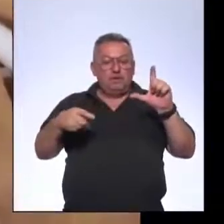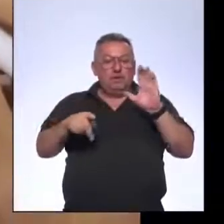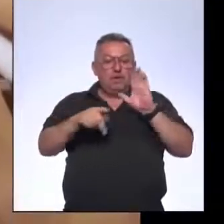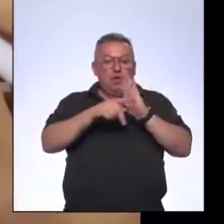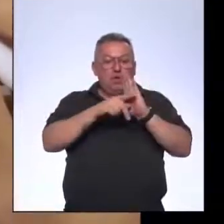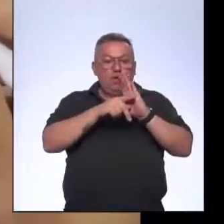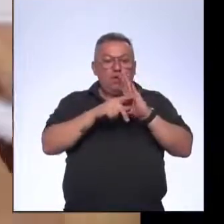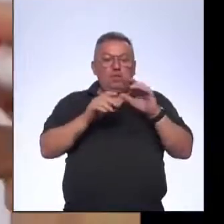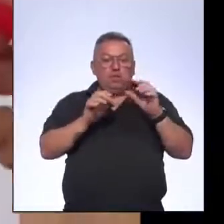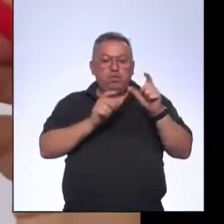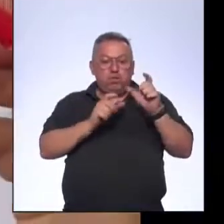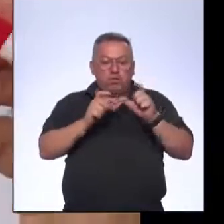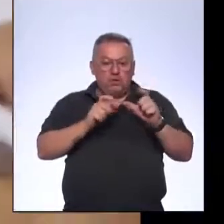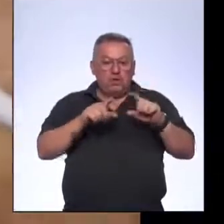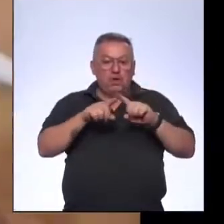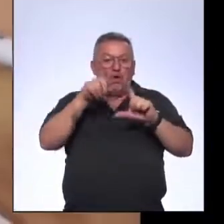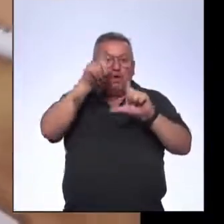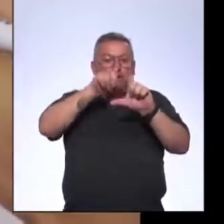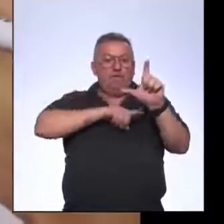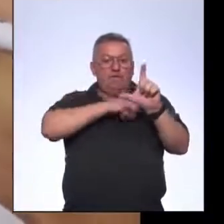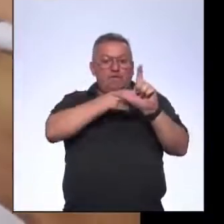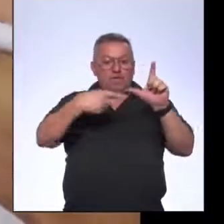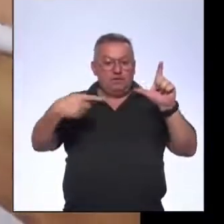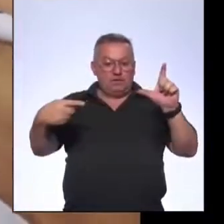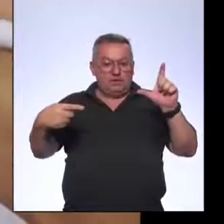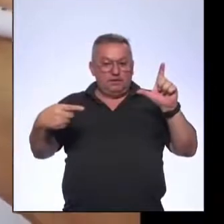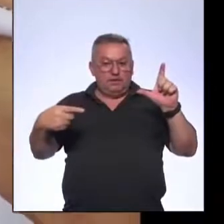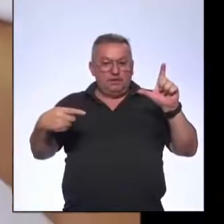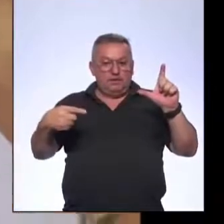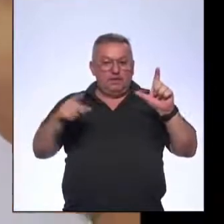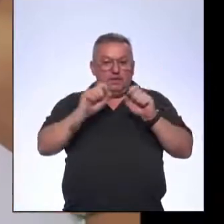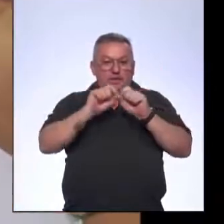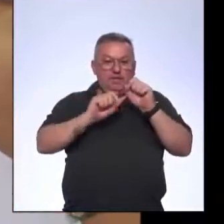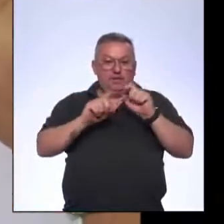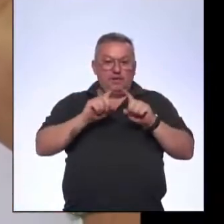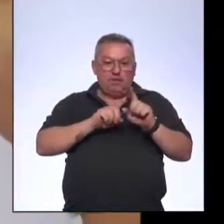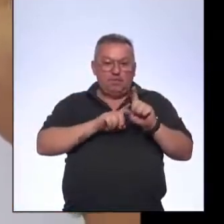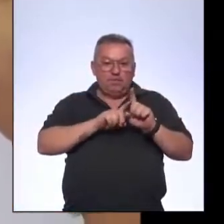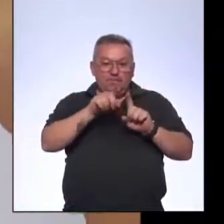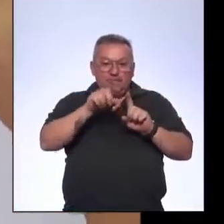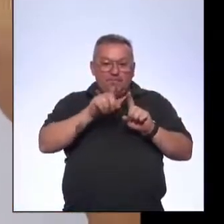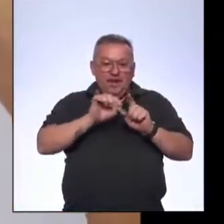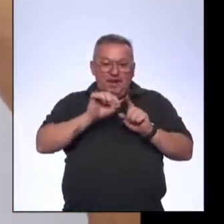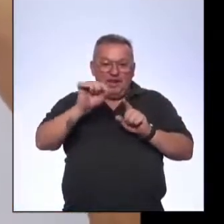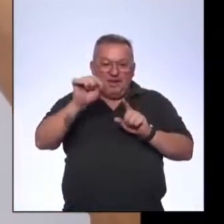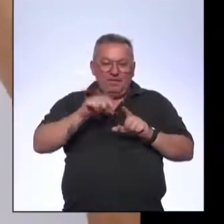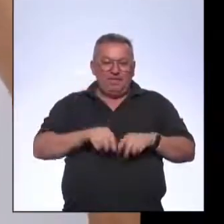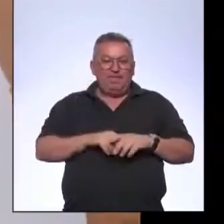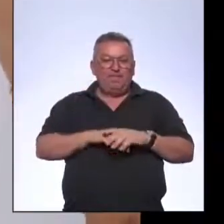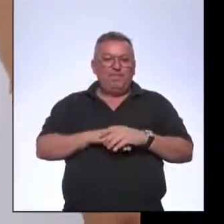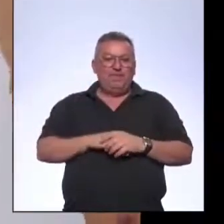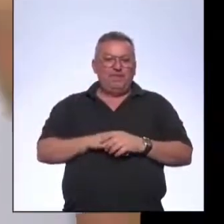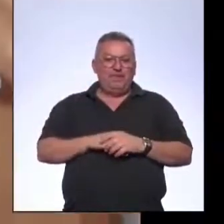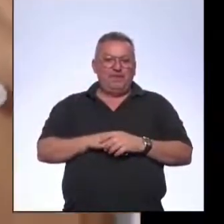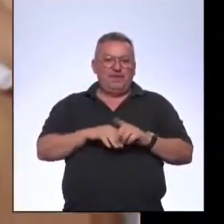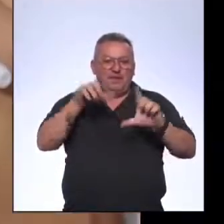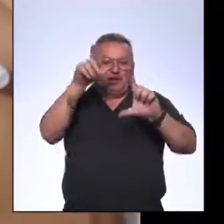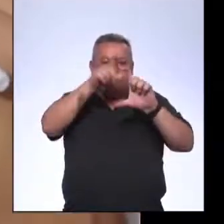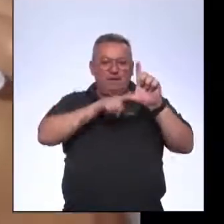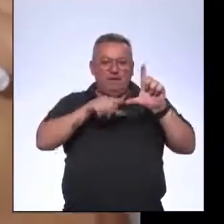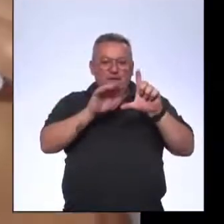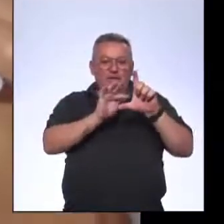proporcionalidade a uma função Nesse caso a gente vai fazer uma reta aqui olha só daqui é uma reta né